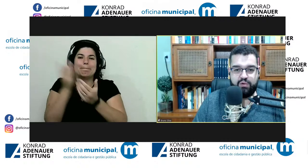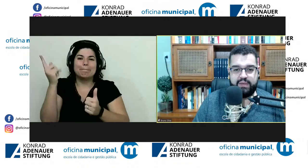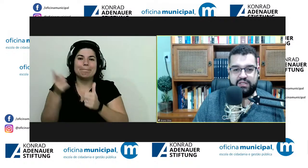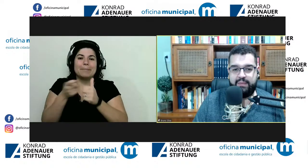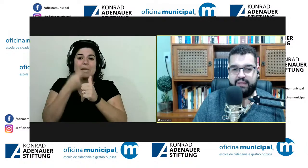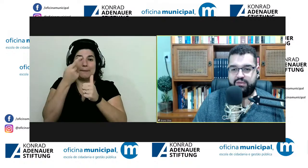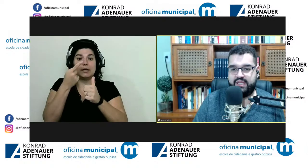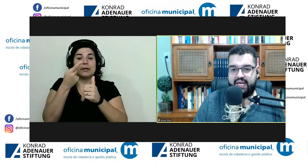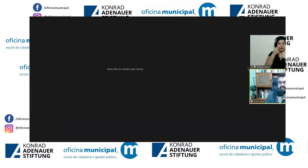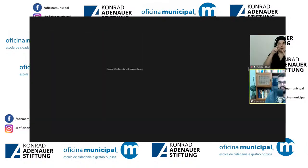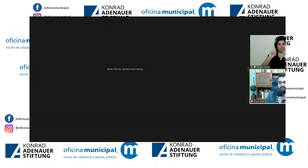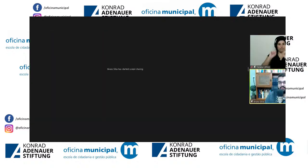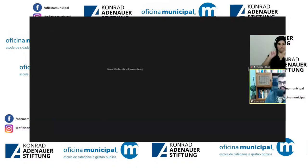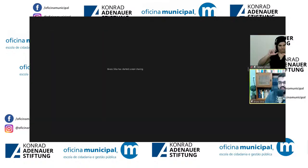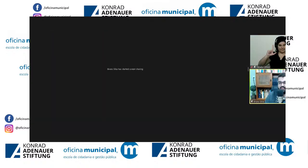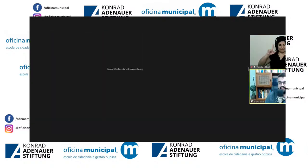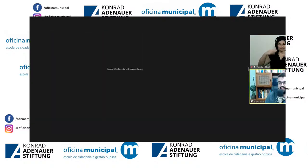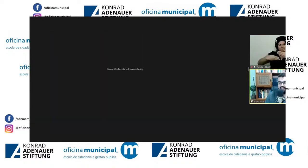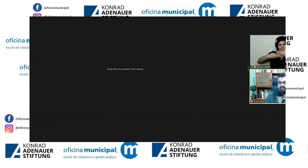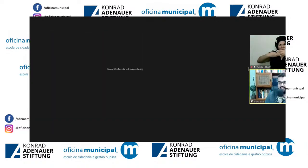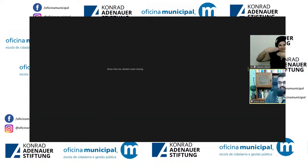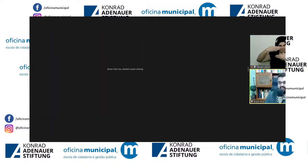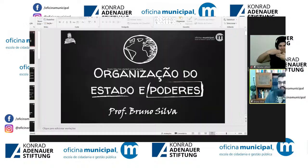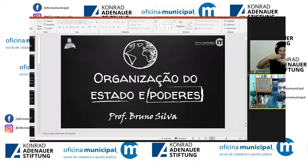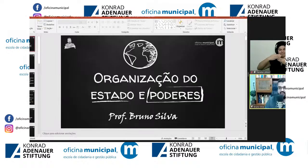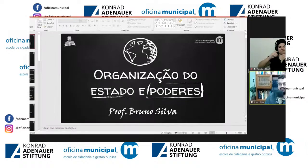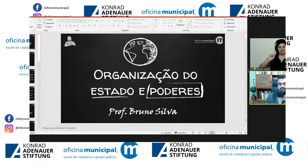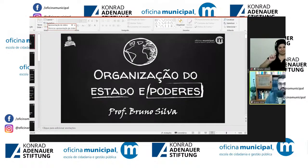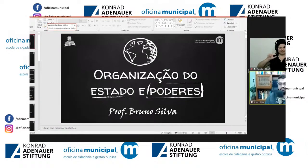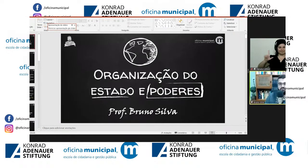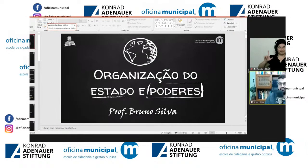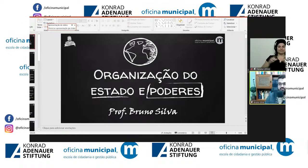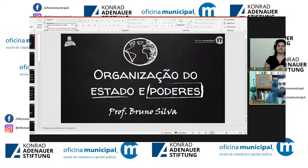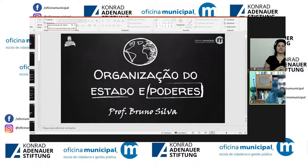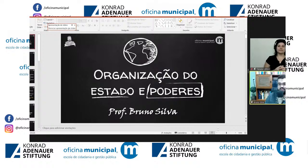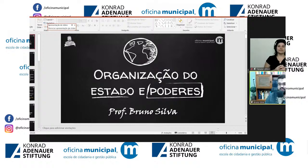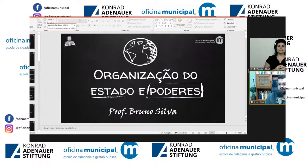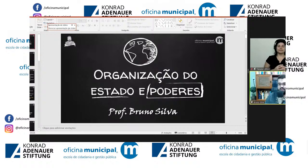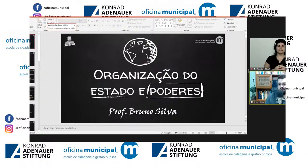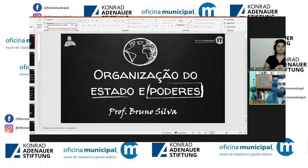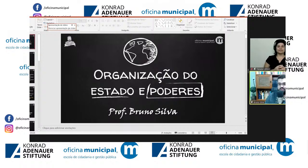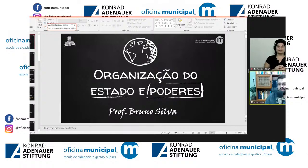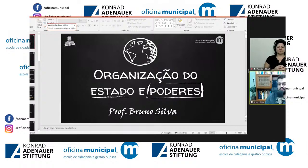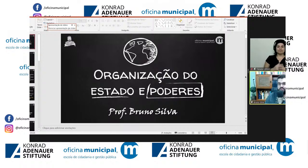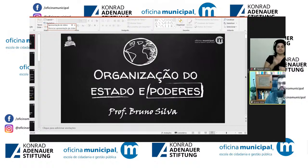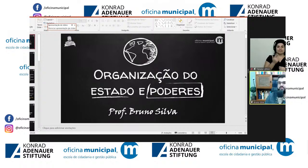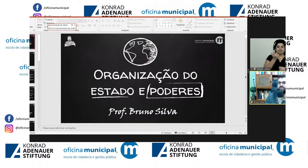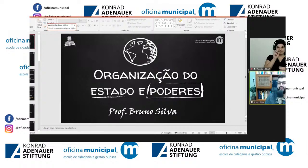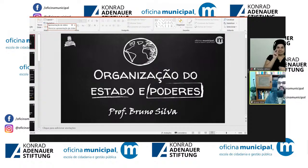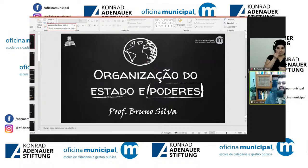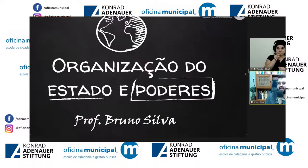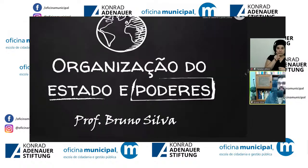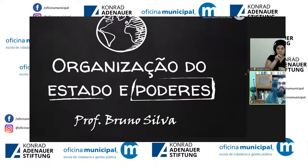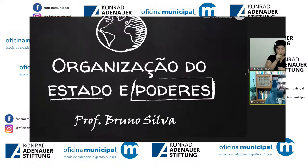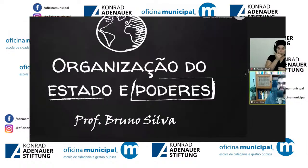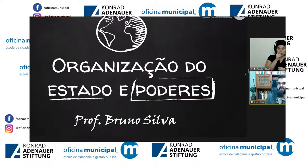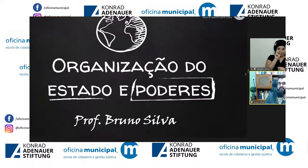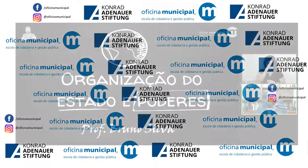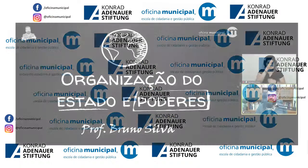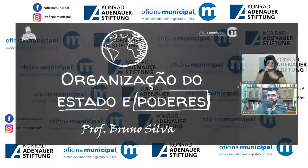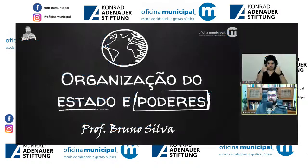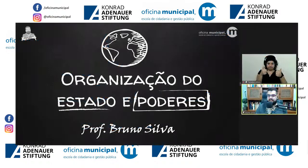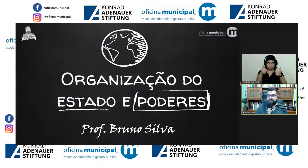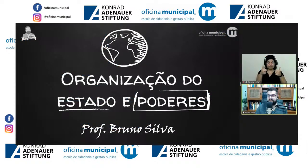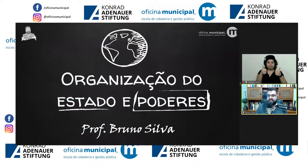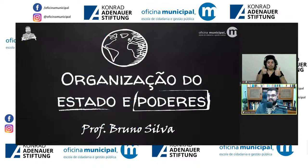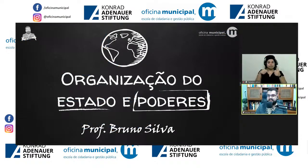vou fazer o compartilhamento de tela aqui para vocês só confirmar se todos estão enxergando todos ao ver minha tela aí